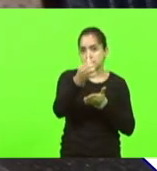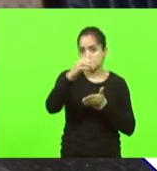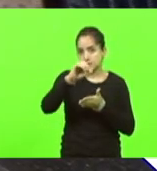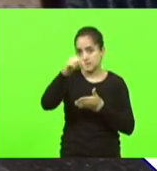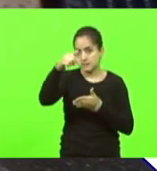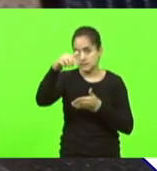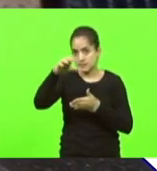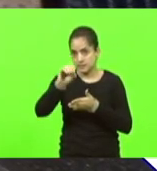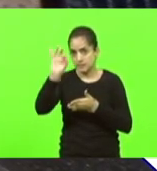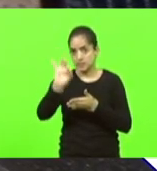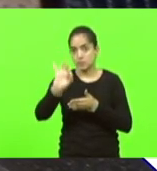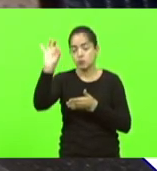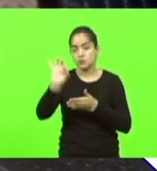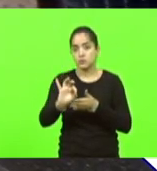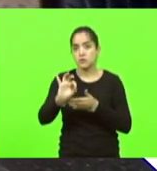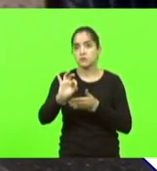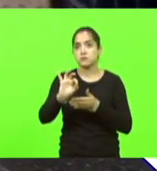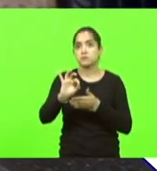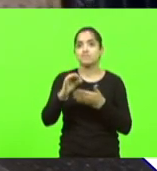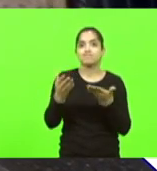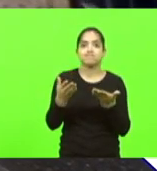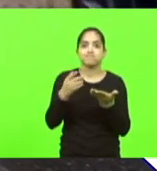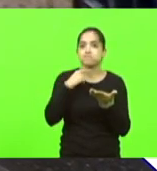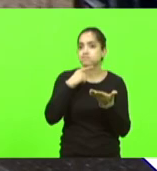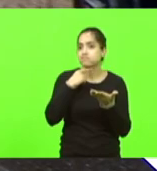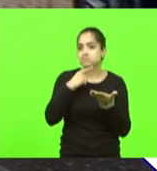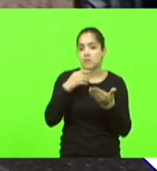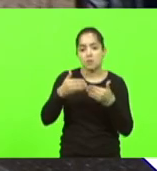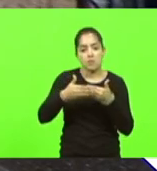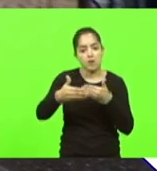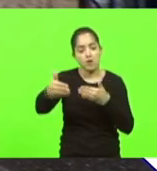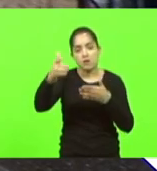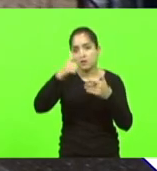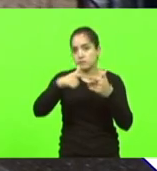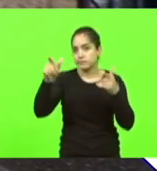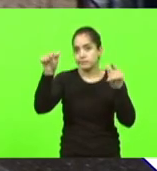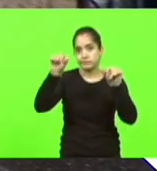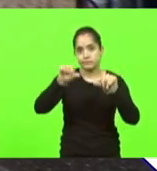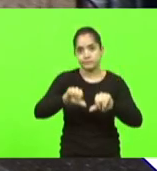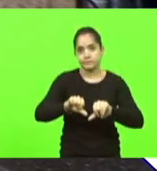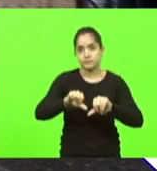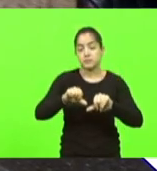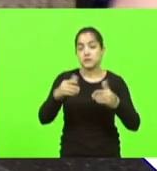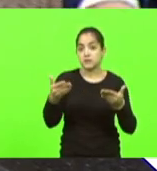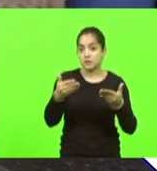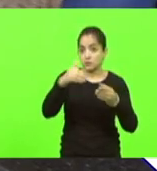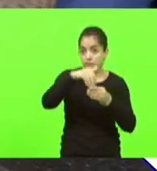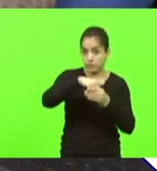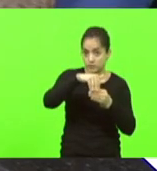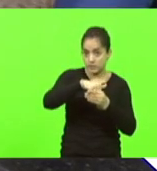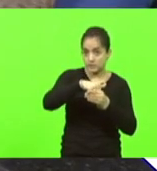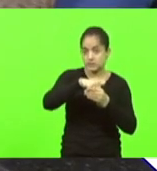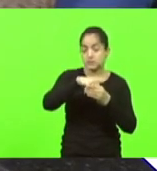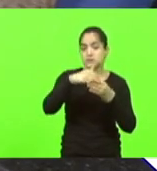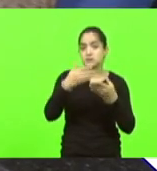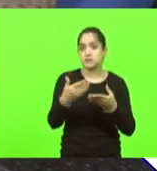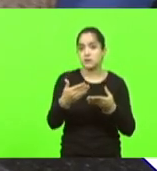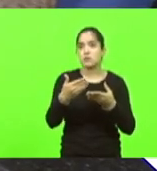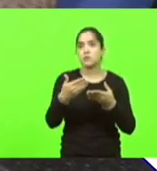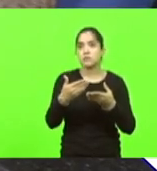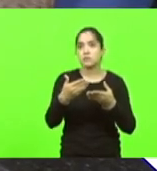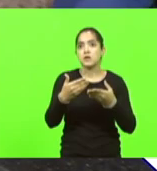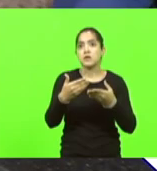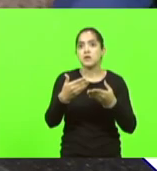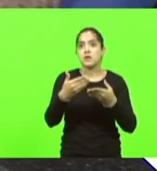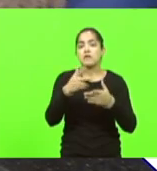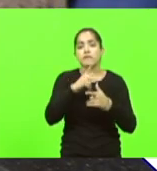investido em folha de pagamento não dá a gente sabe se vai explodir Então a nossa votação É para levar Santa Catarina para um lugar onde